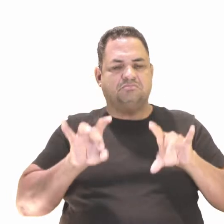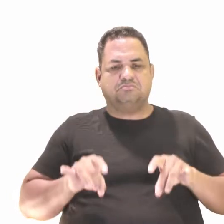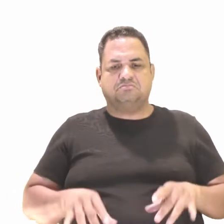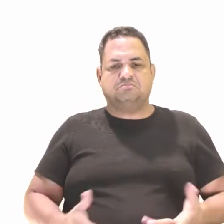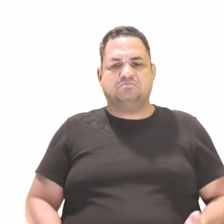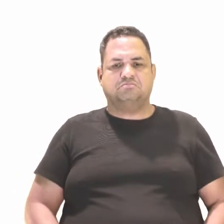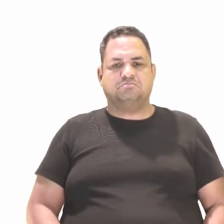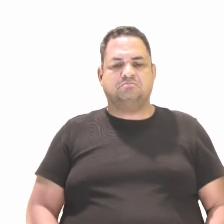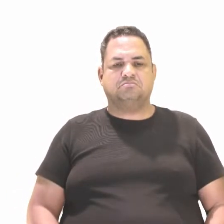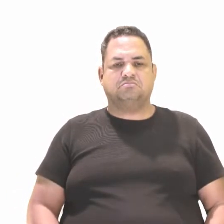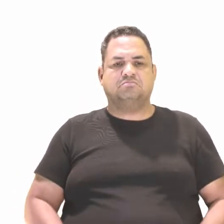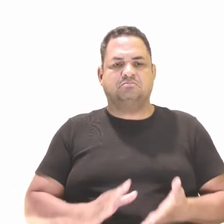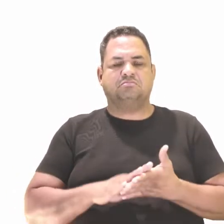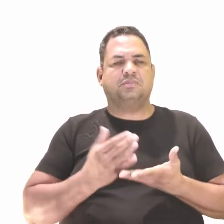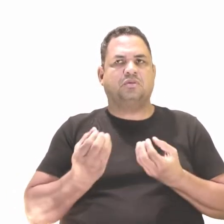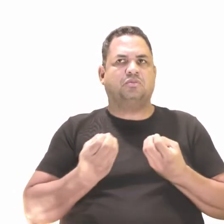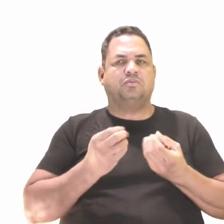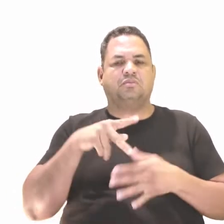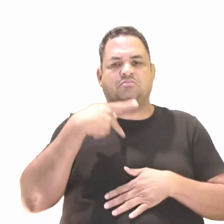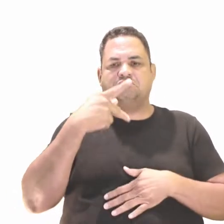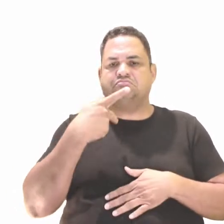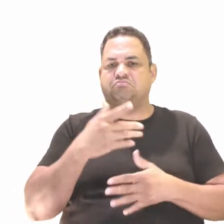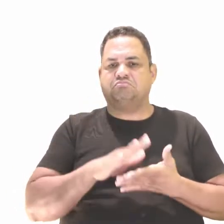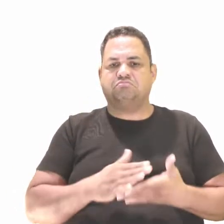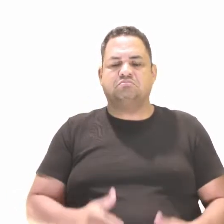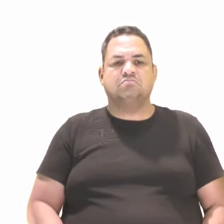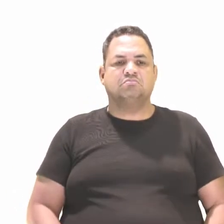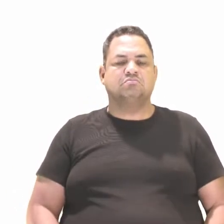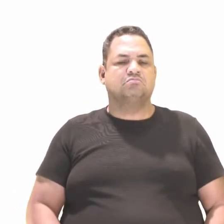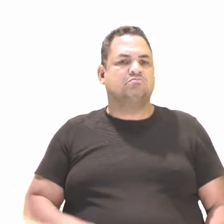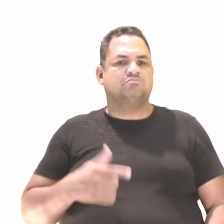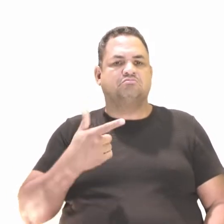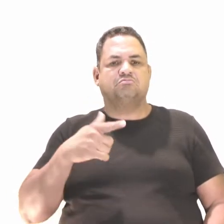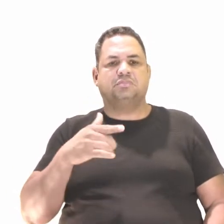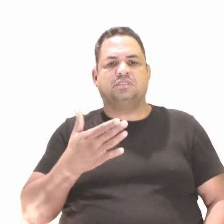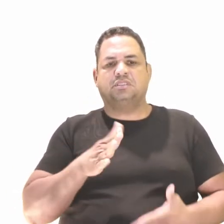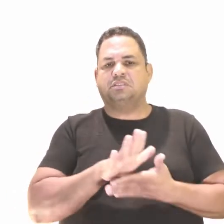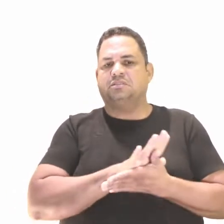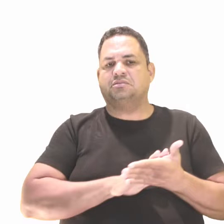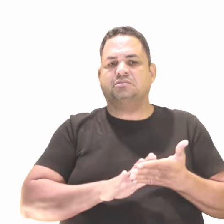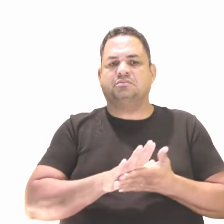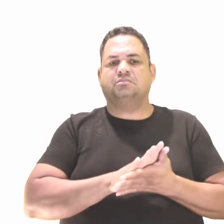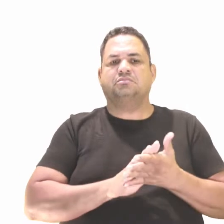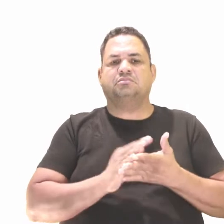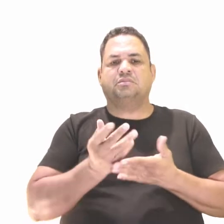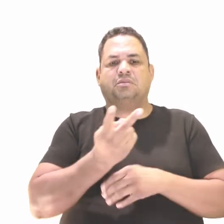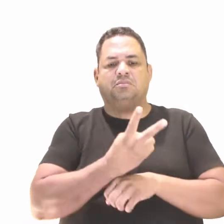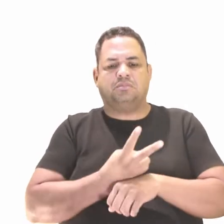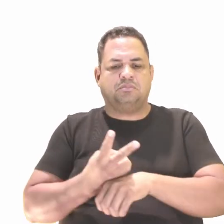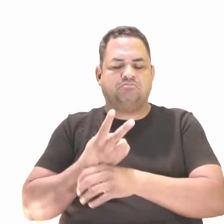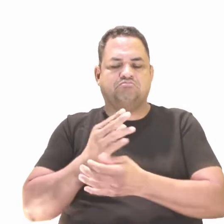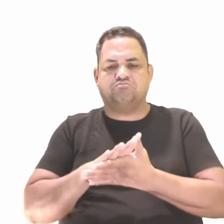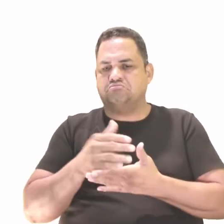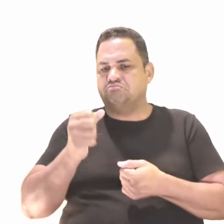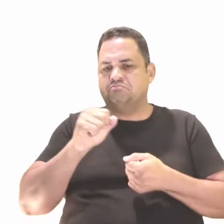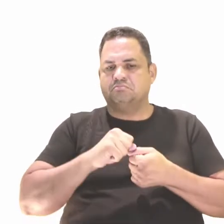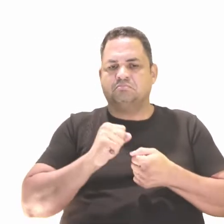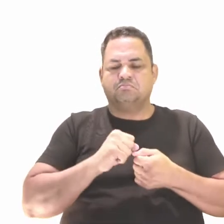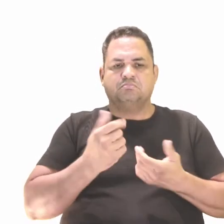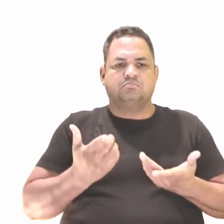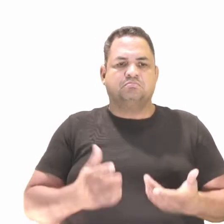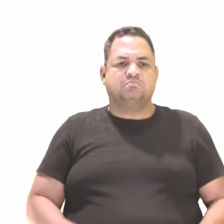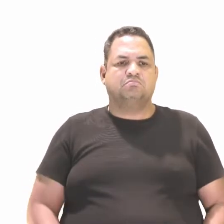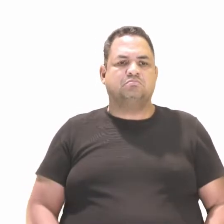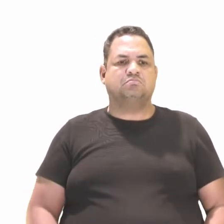uma forma de falar para dizer que a pessoa não tem nada marcado, enfim, tá procurando alguma coisa para fazer. Ela